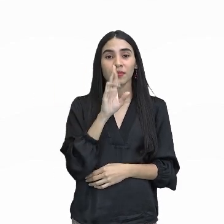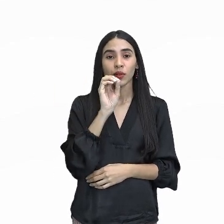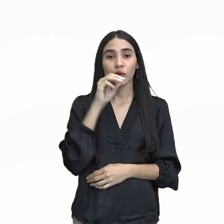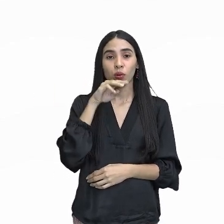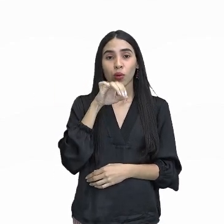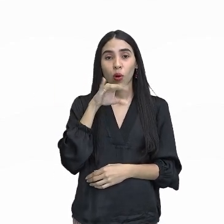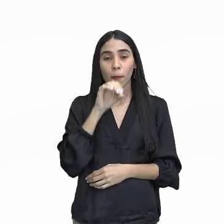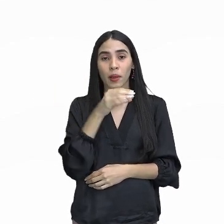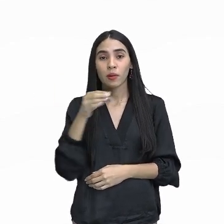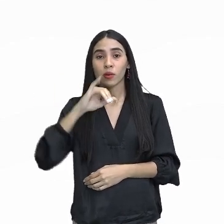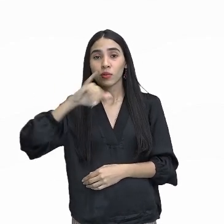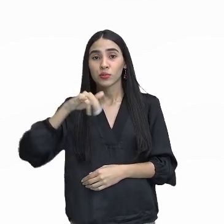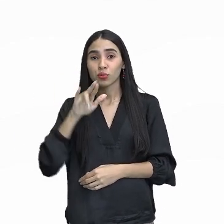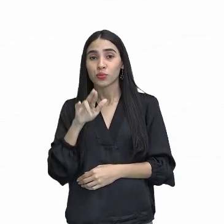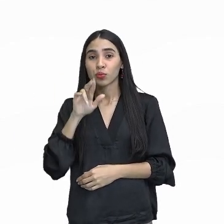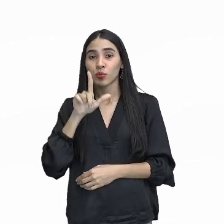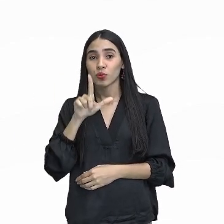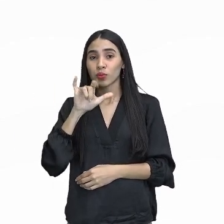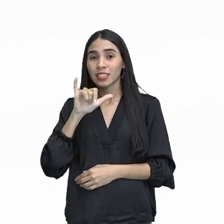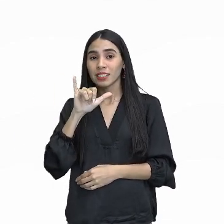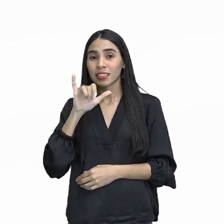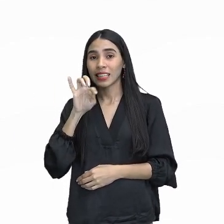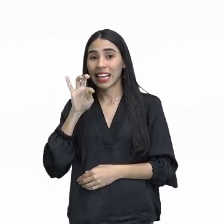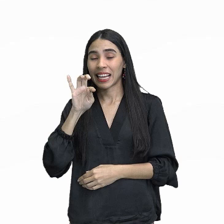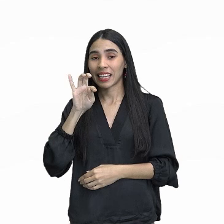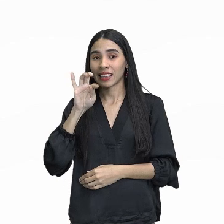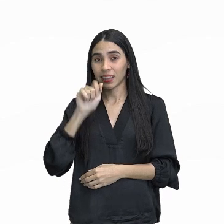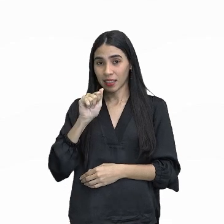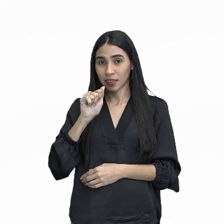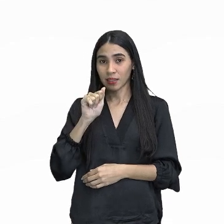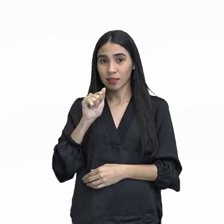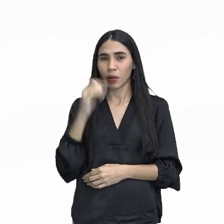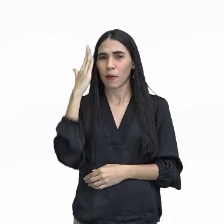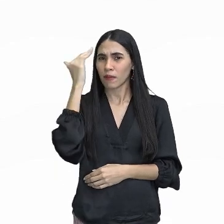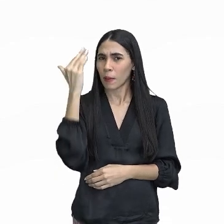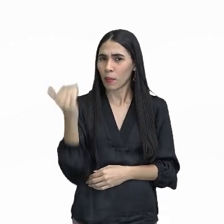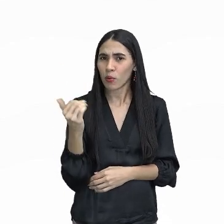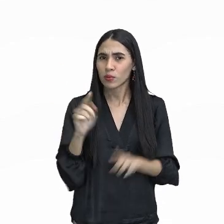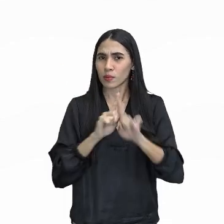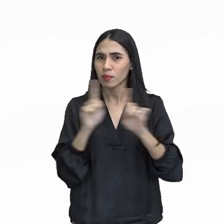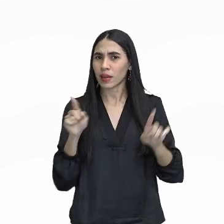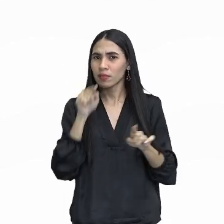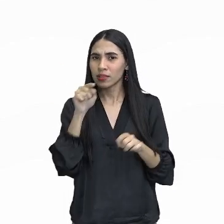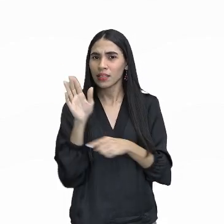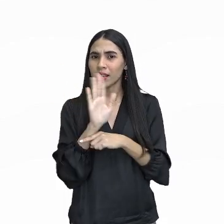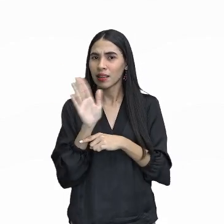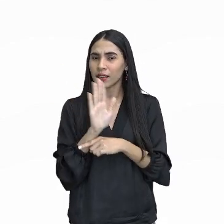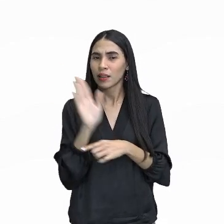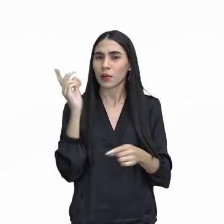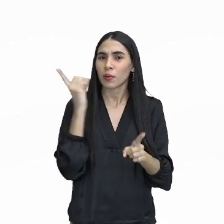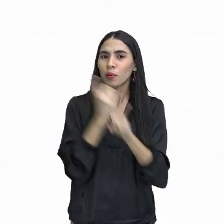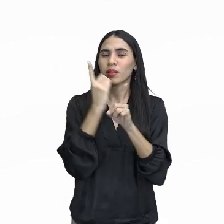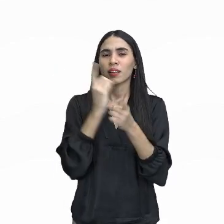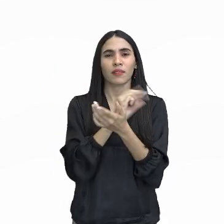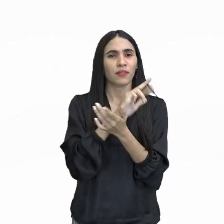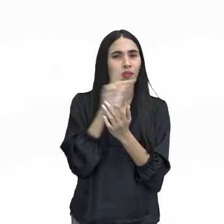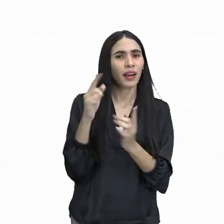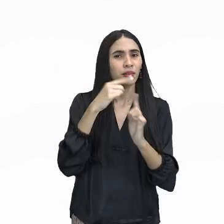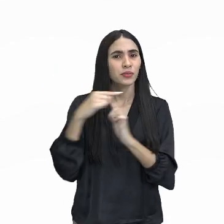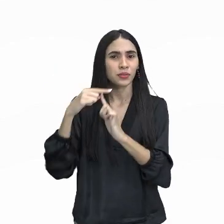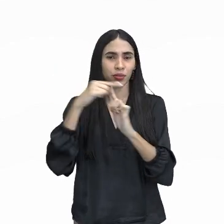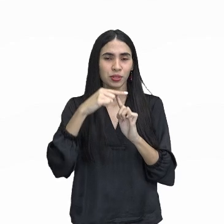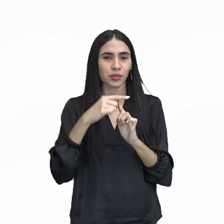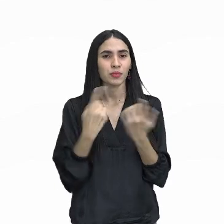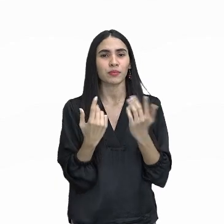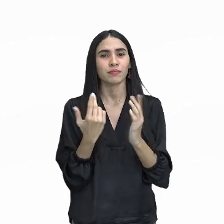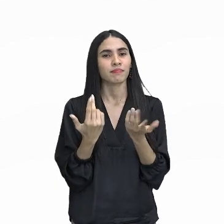um clássico, certo? Mas vocês hoje devem encontrar Romeu e Julieta de todas as formas.